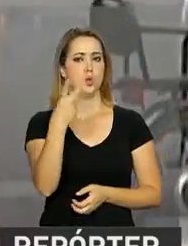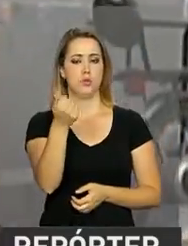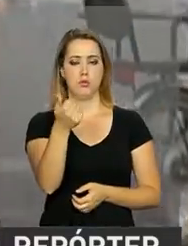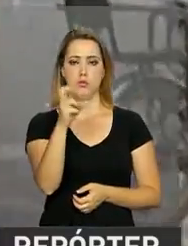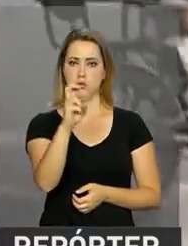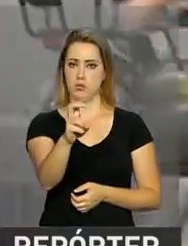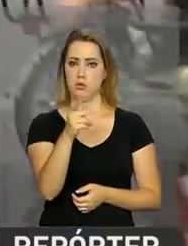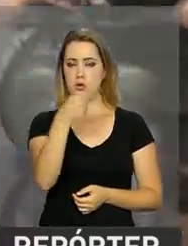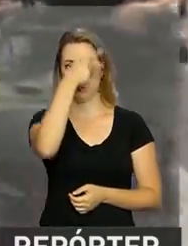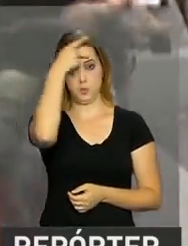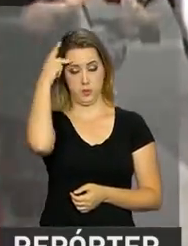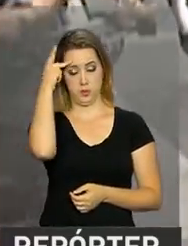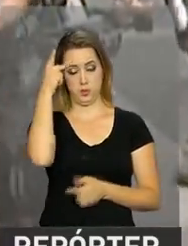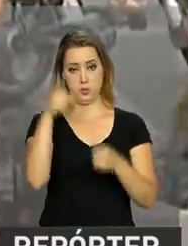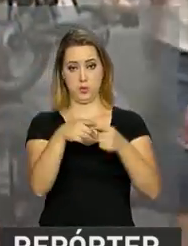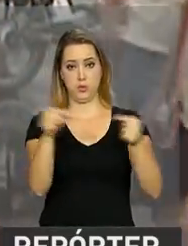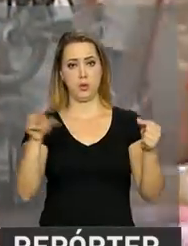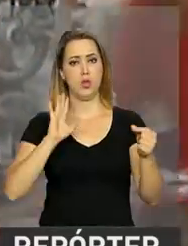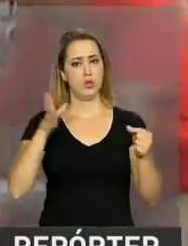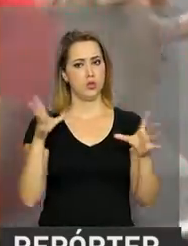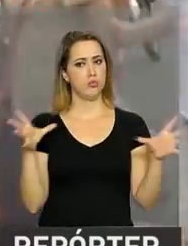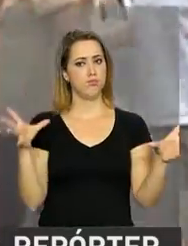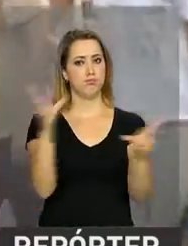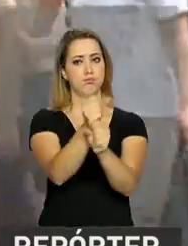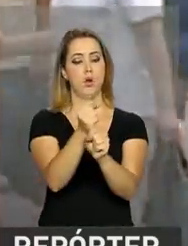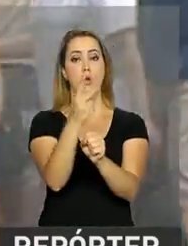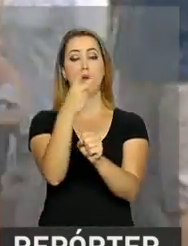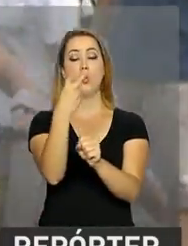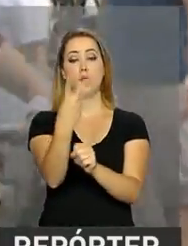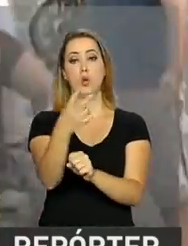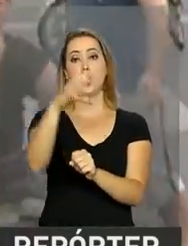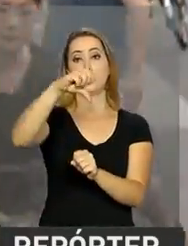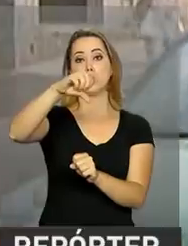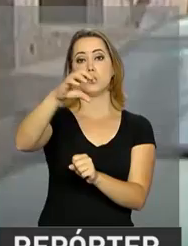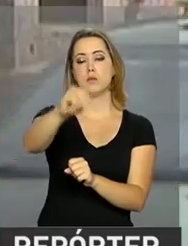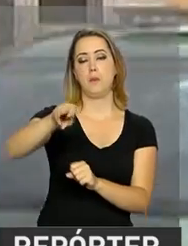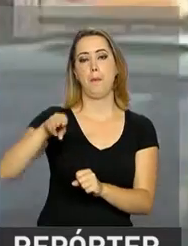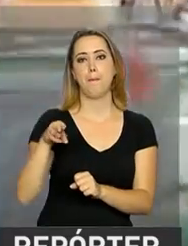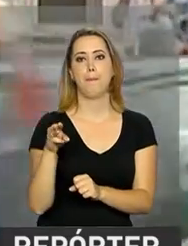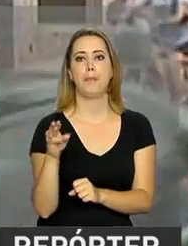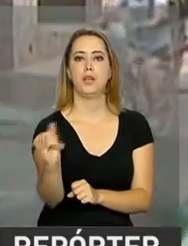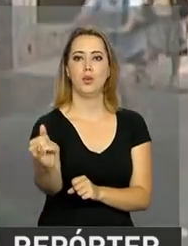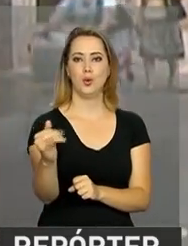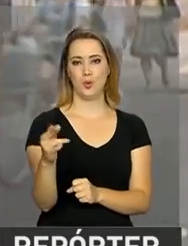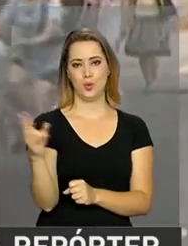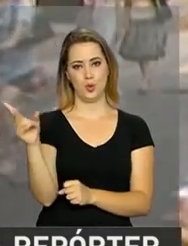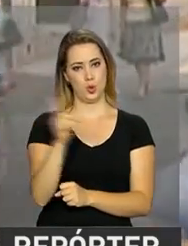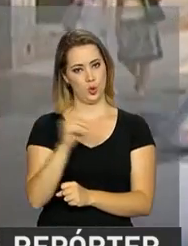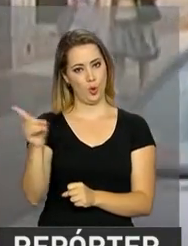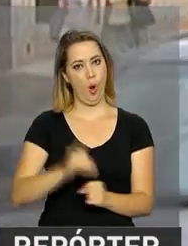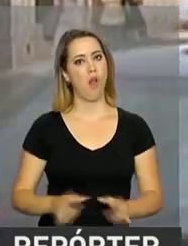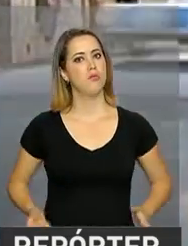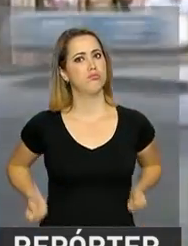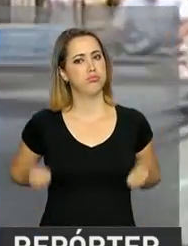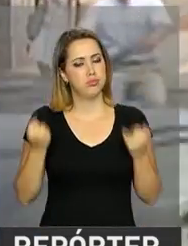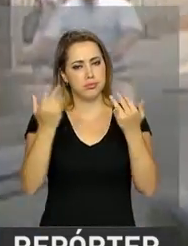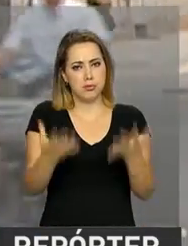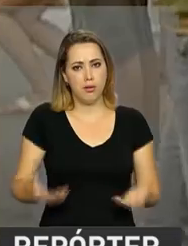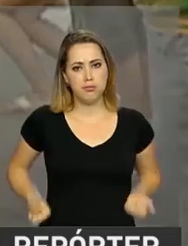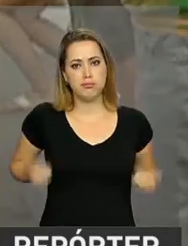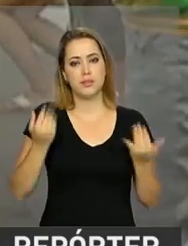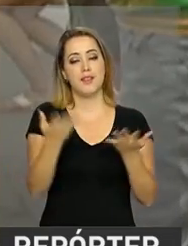dos chineses pelo mundo somaram 290 bilhões de dólares foram mais de 180 milhões de